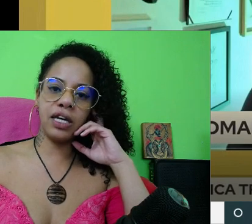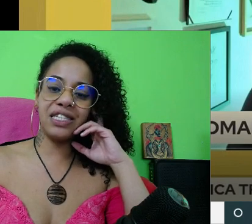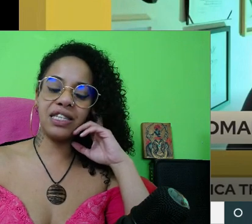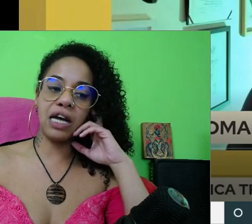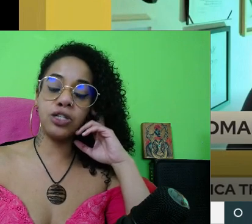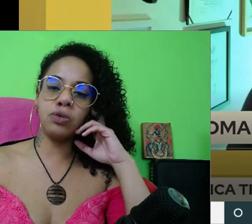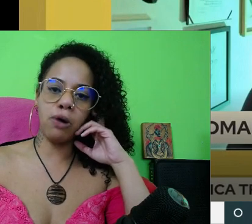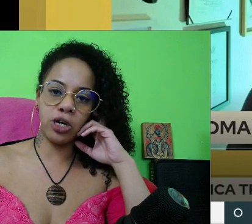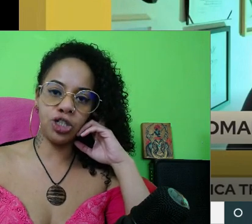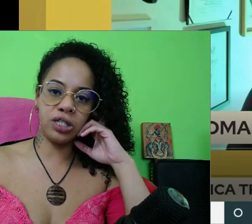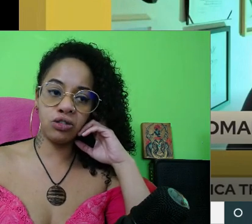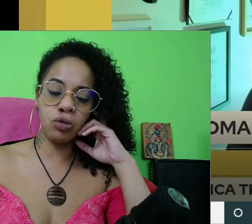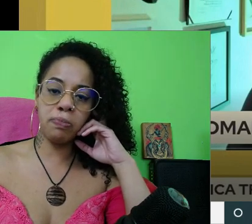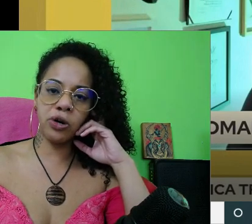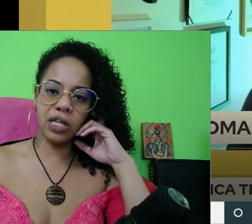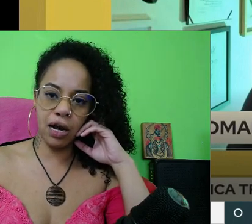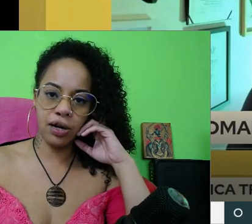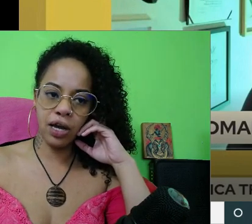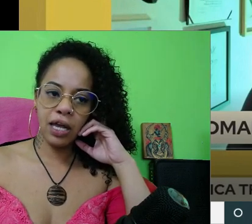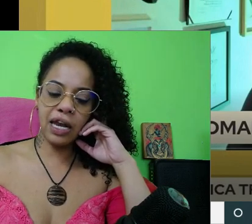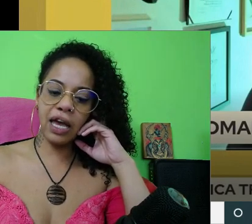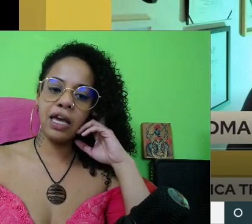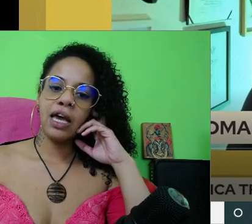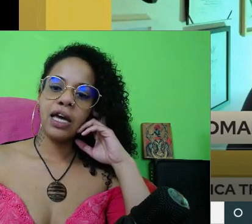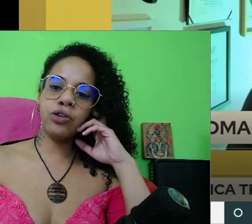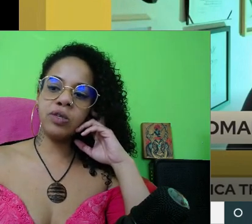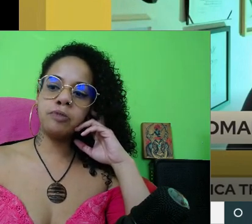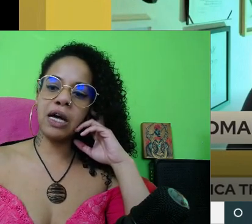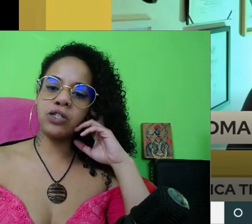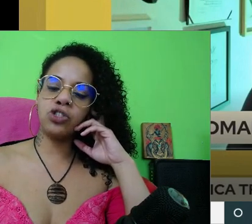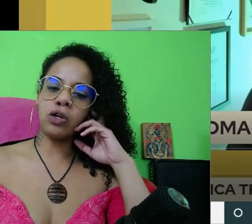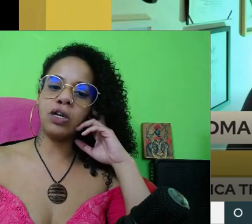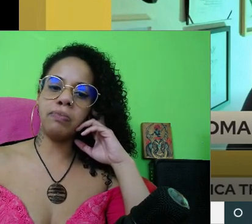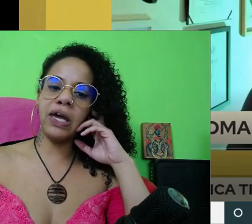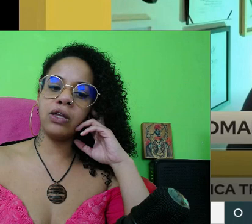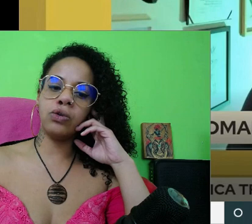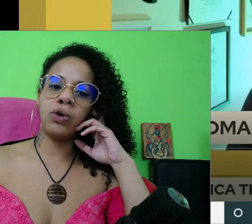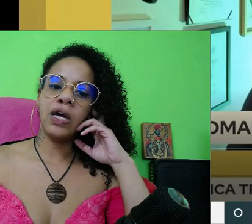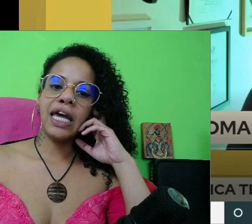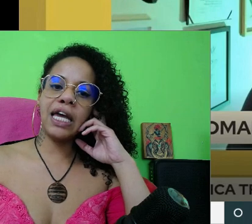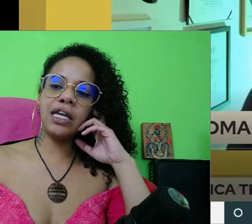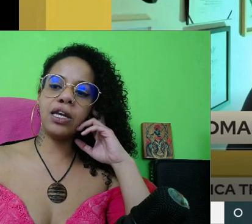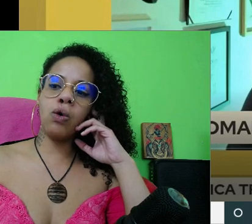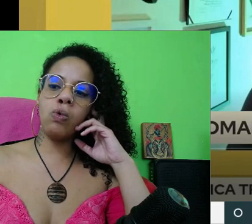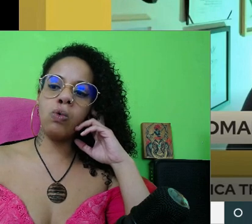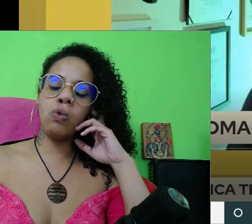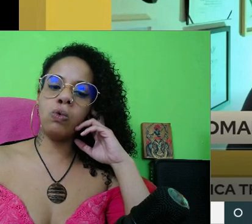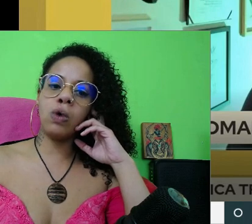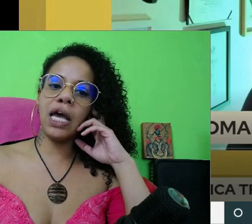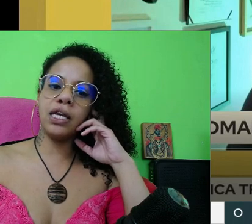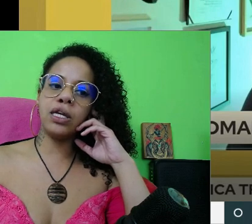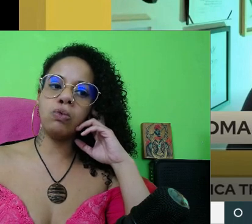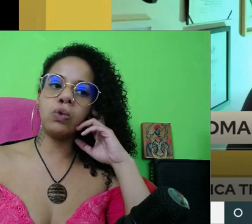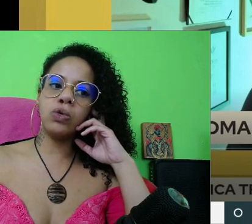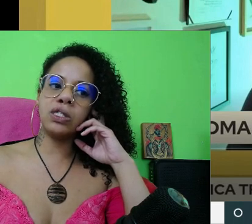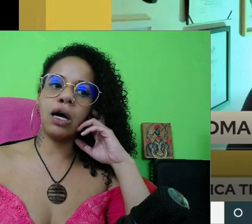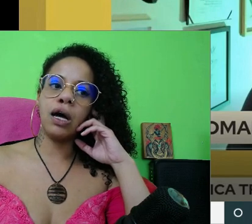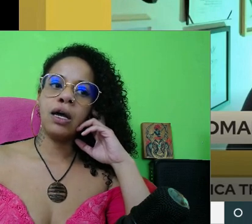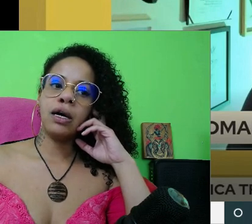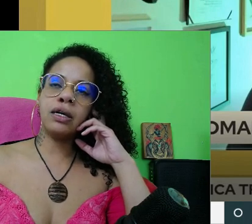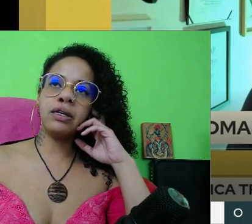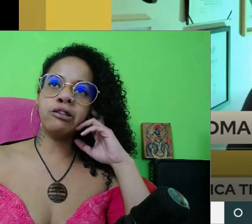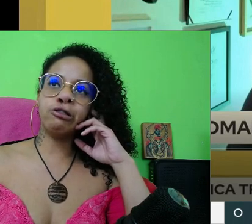que acolher e se dar suporte se suportar né e um espaço de acolhimento ele não ele não